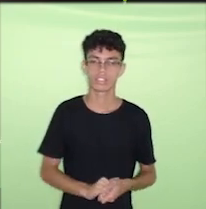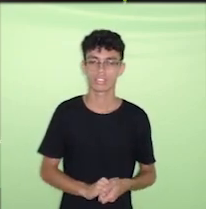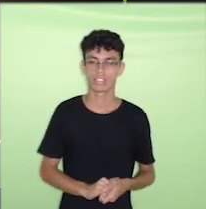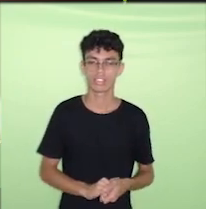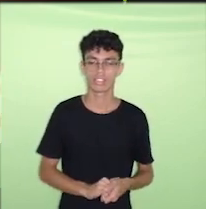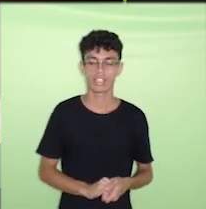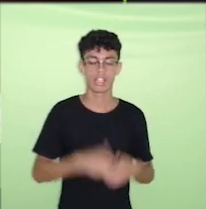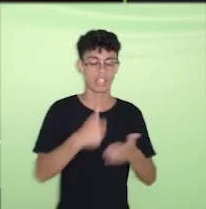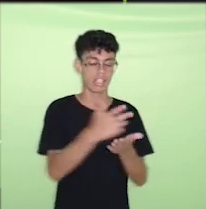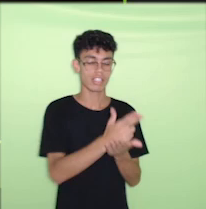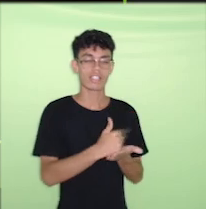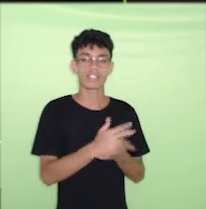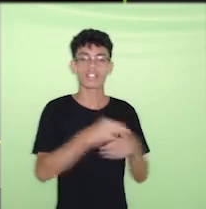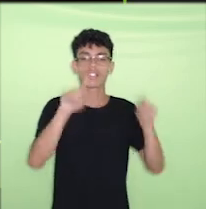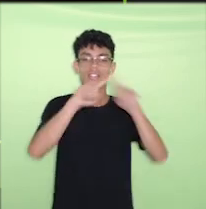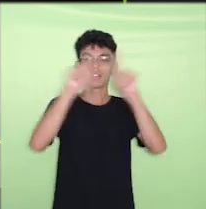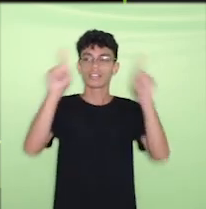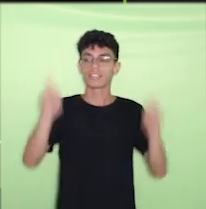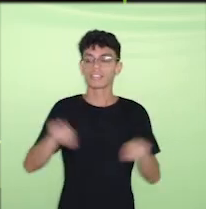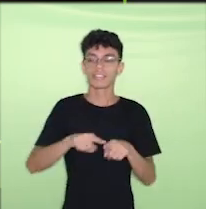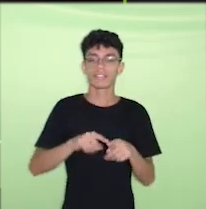Eu desenharei um círculo.